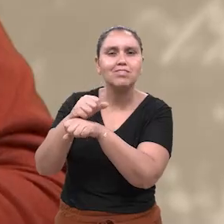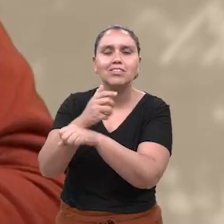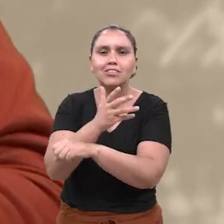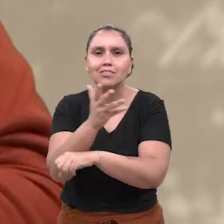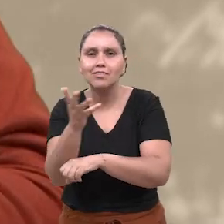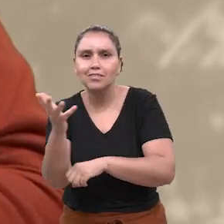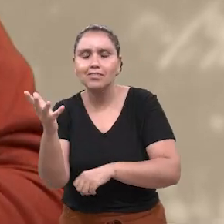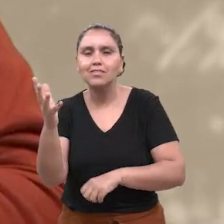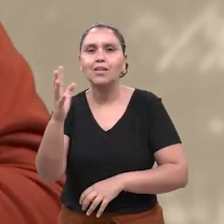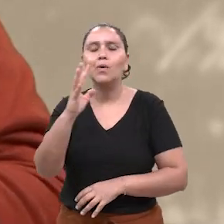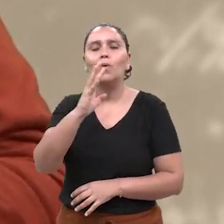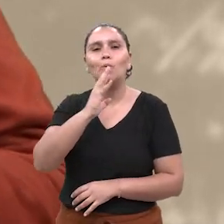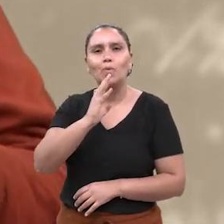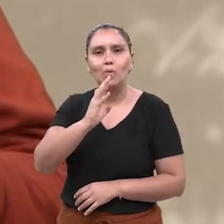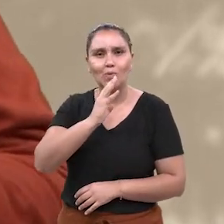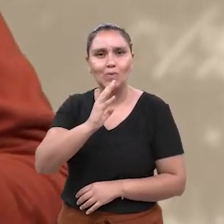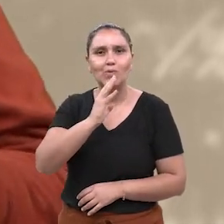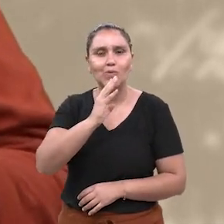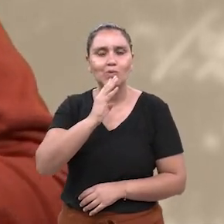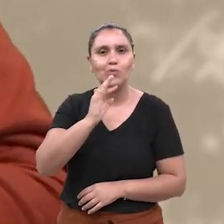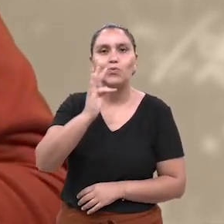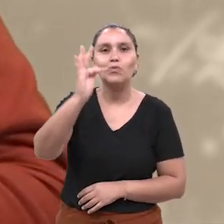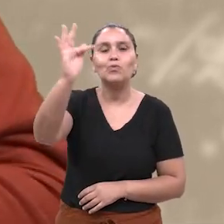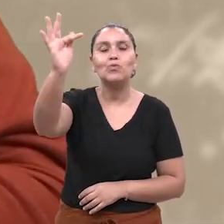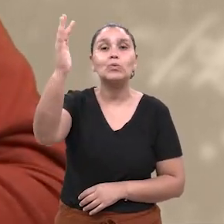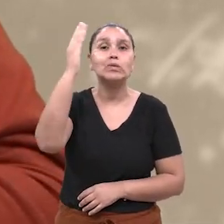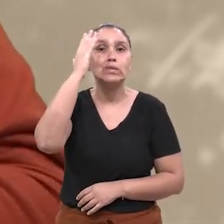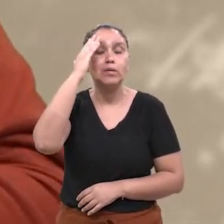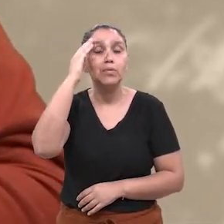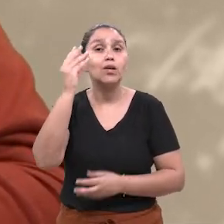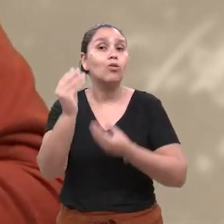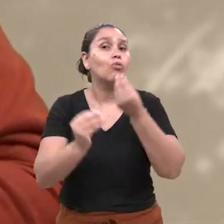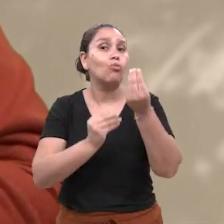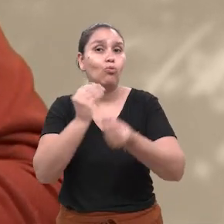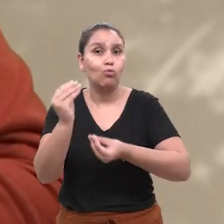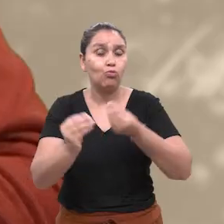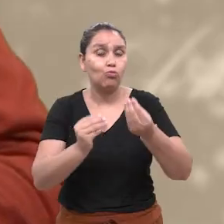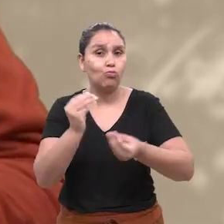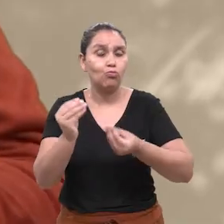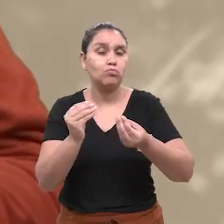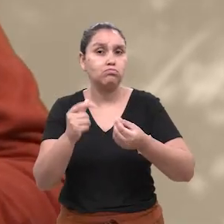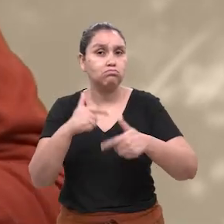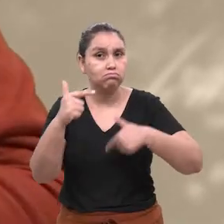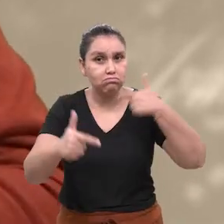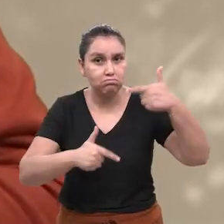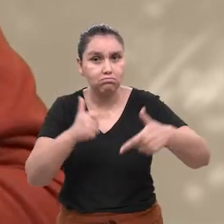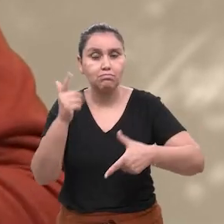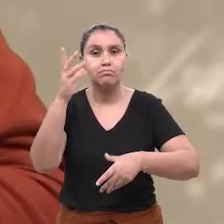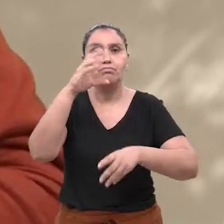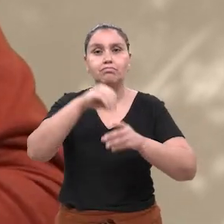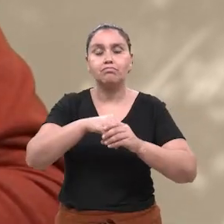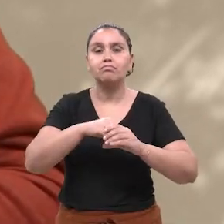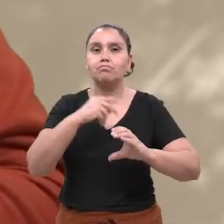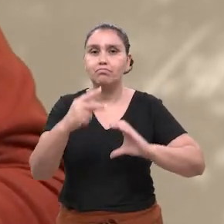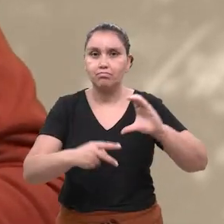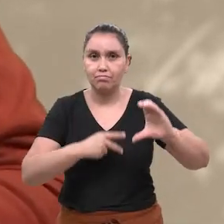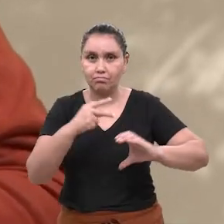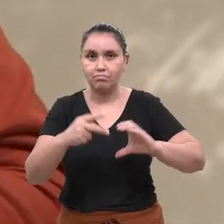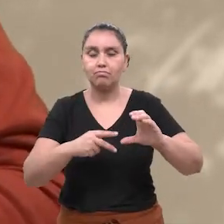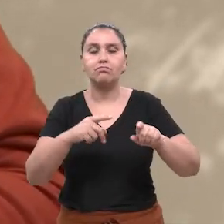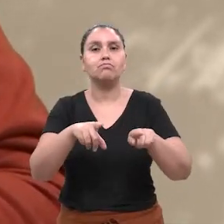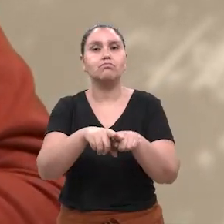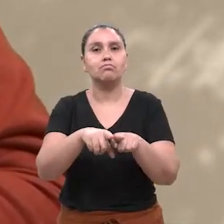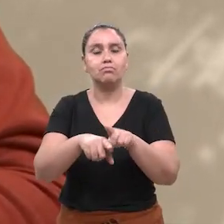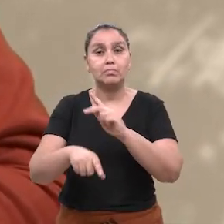possam, no futuro, entender o que é um legislativo e o que é tu ser